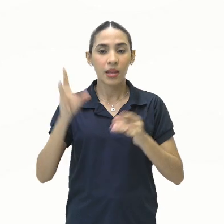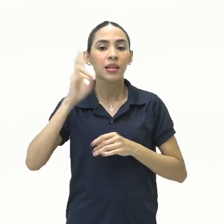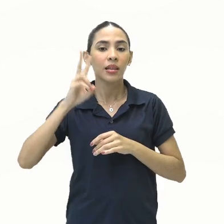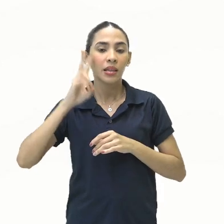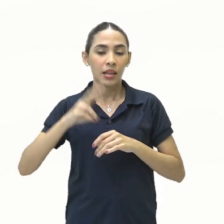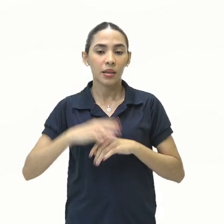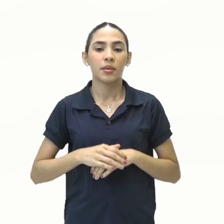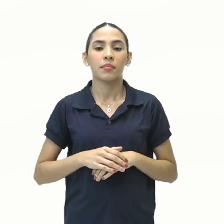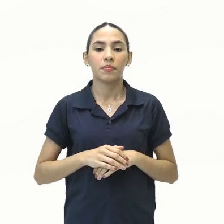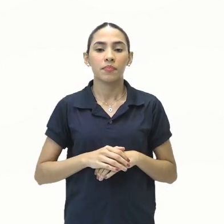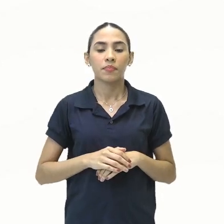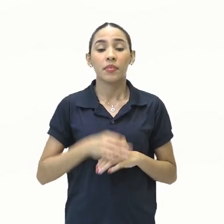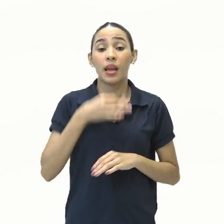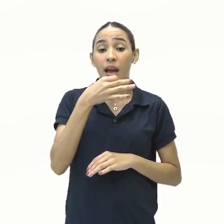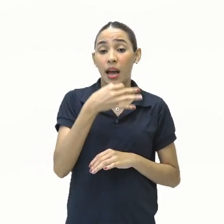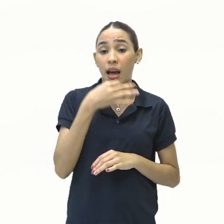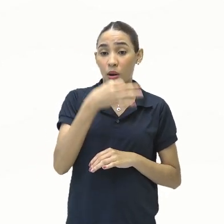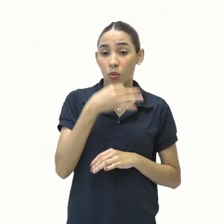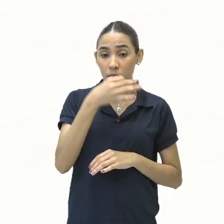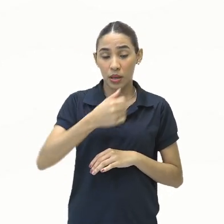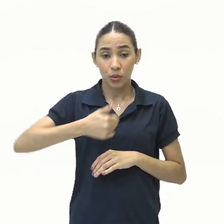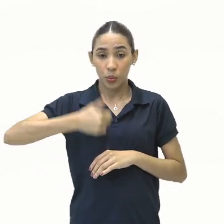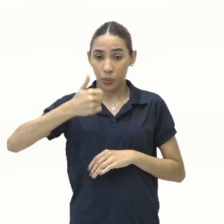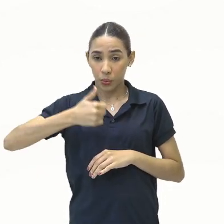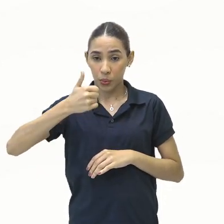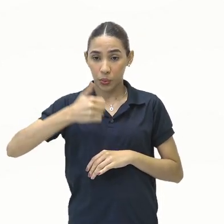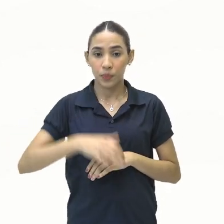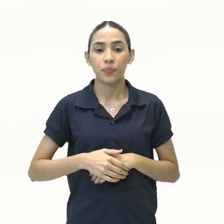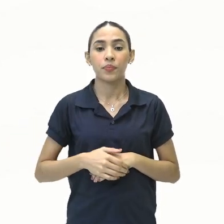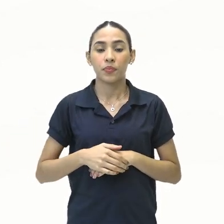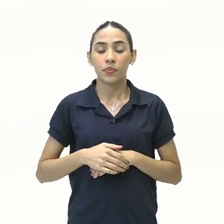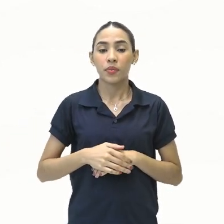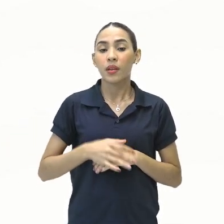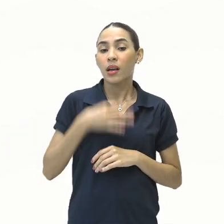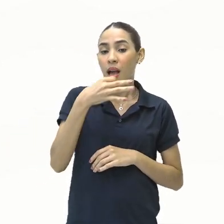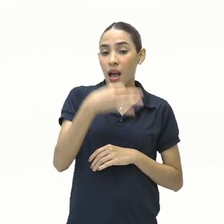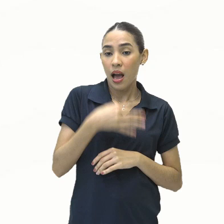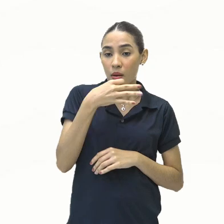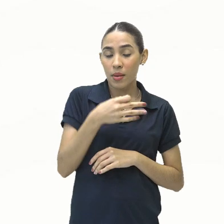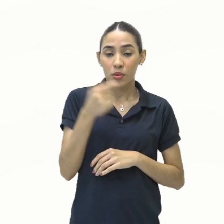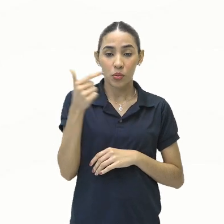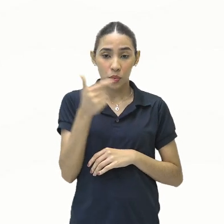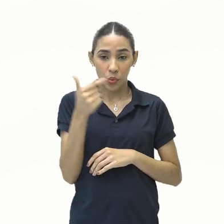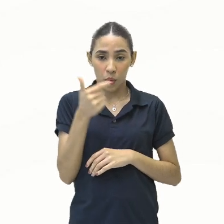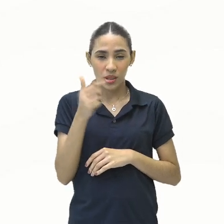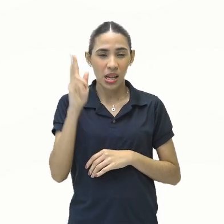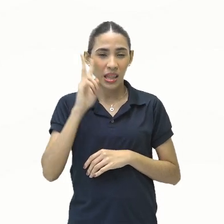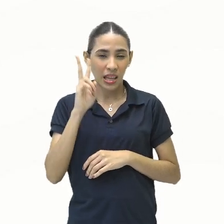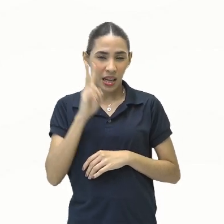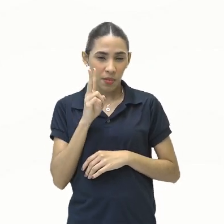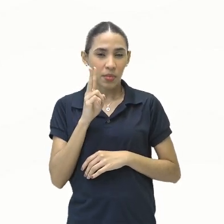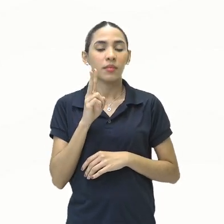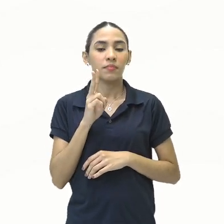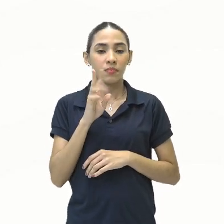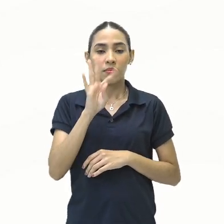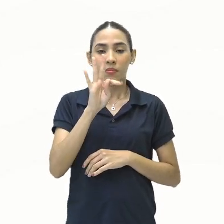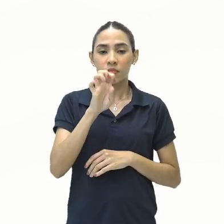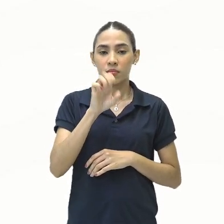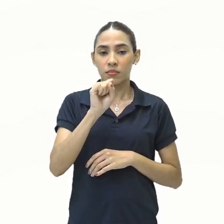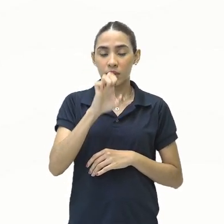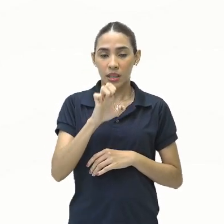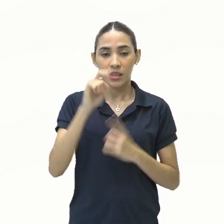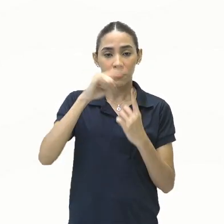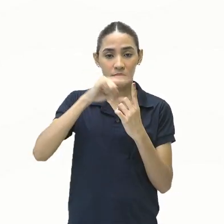nosso argumento 1 e argumento 2? Pois é, a tese ela vai ser desenvolvida